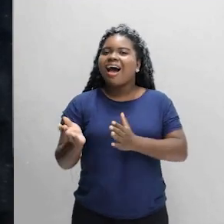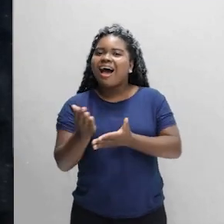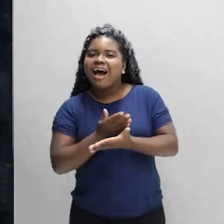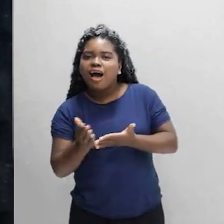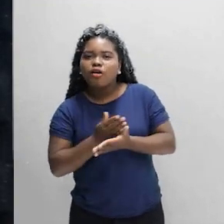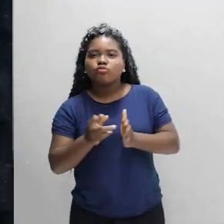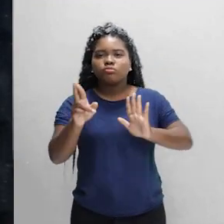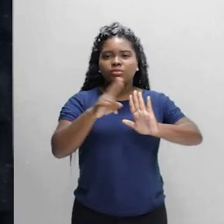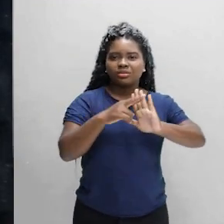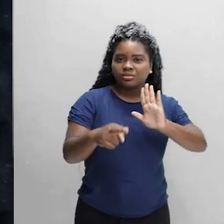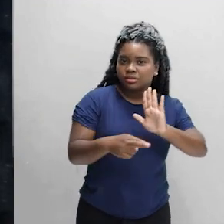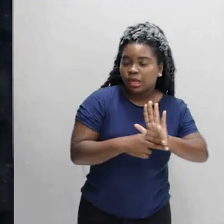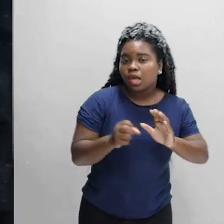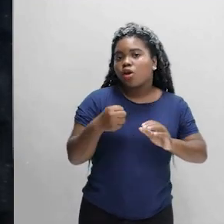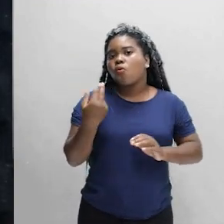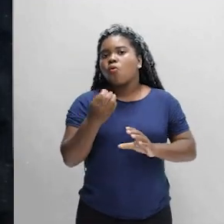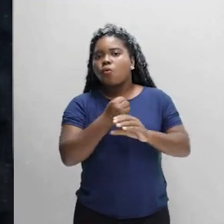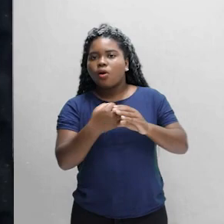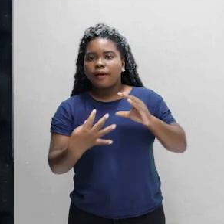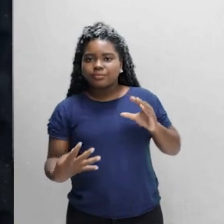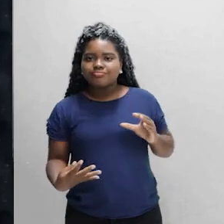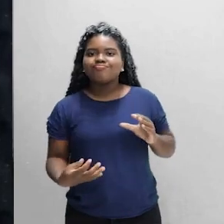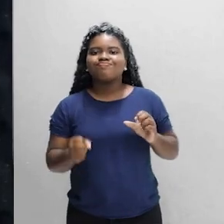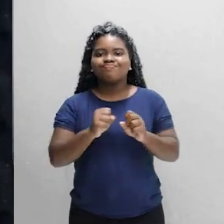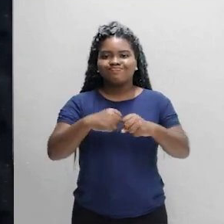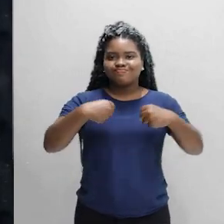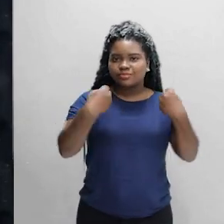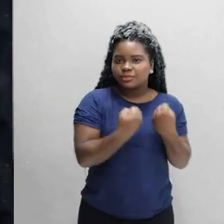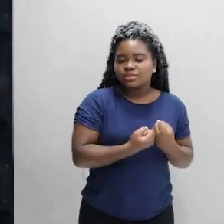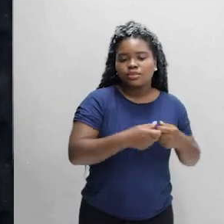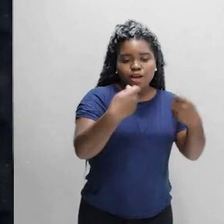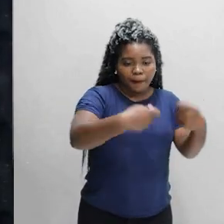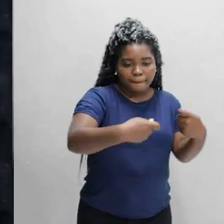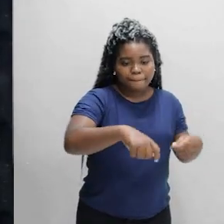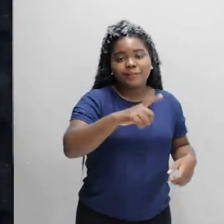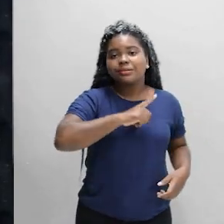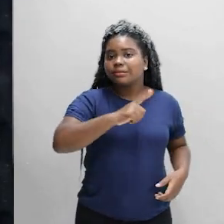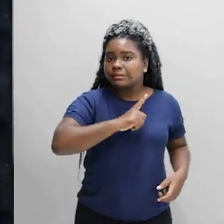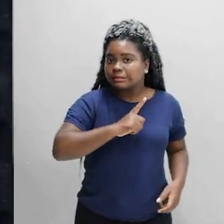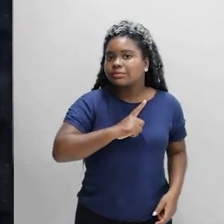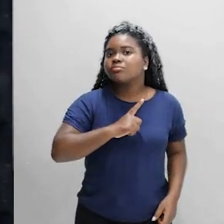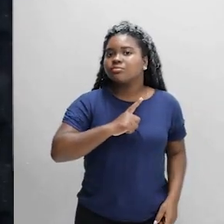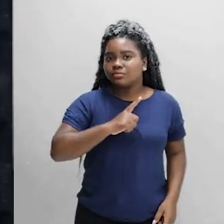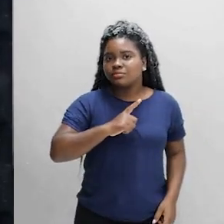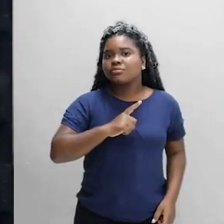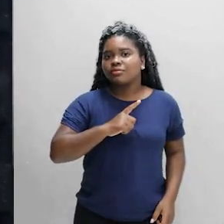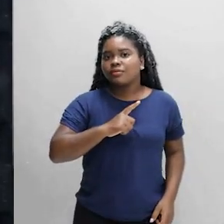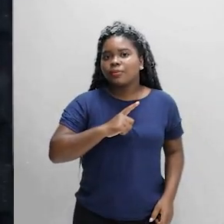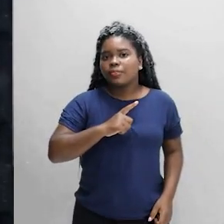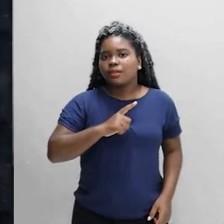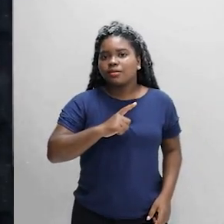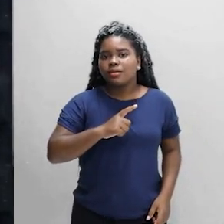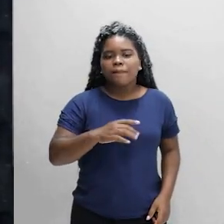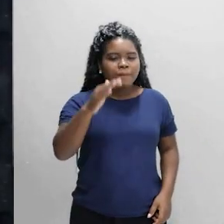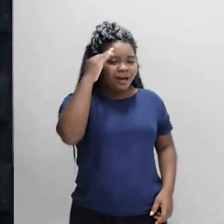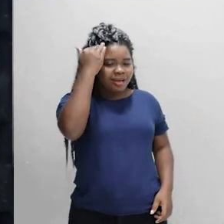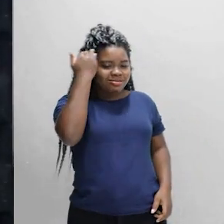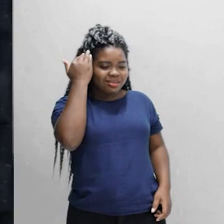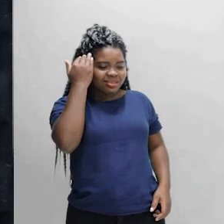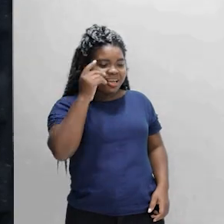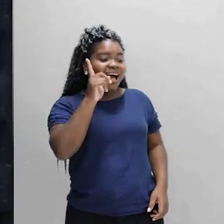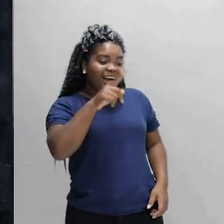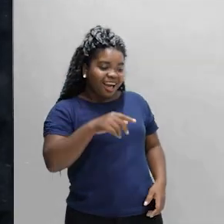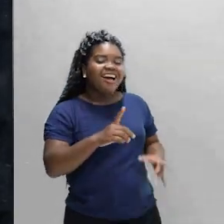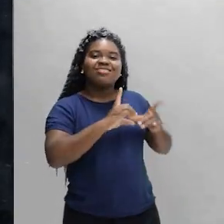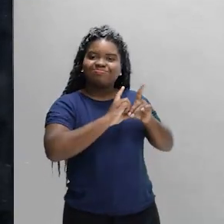requisitos ou características que uma sociedade necessita ter para que a gente considere que ela é democrática. Presta